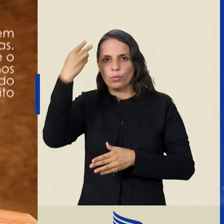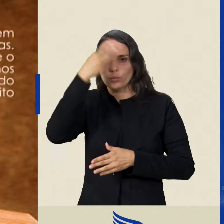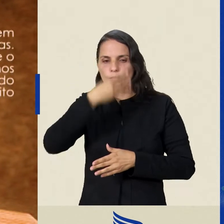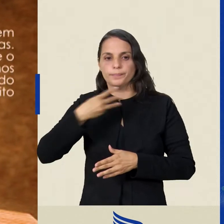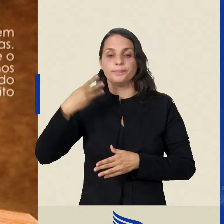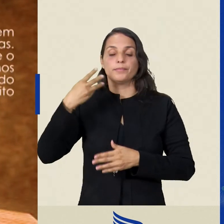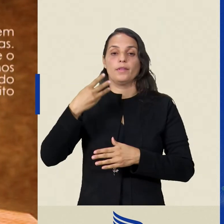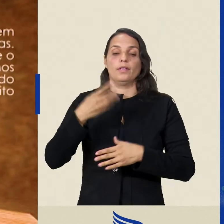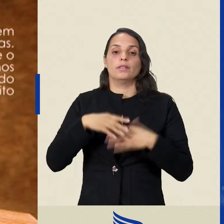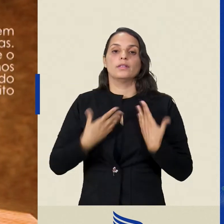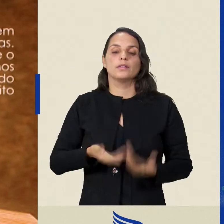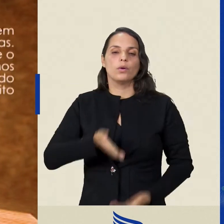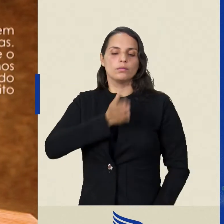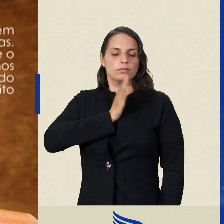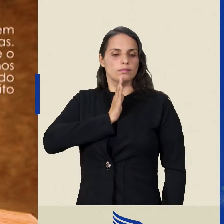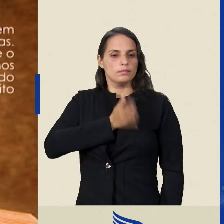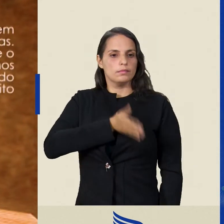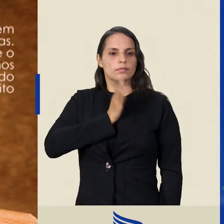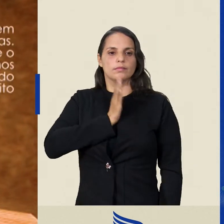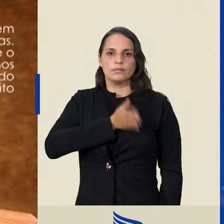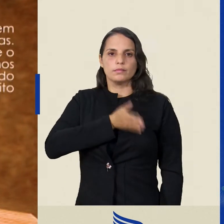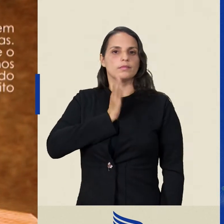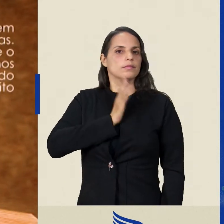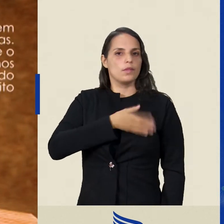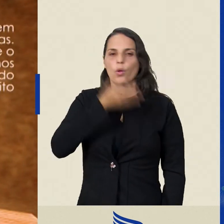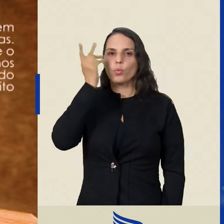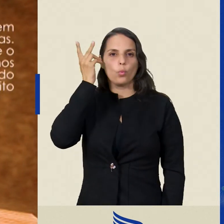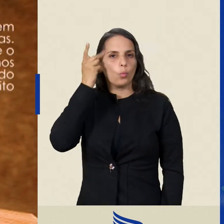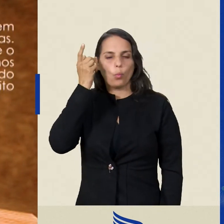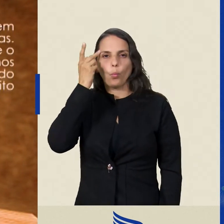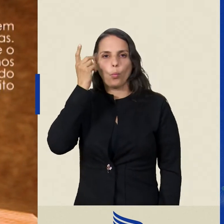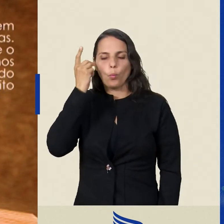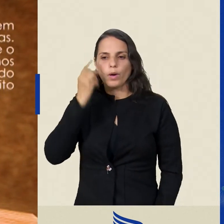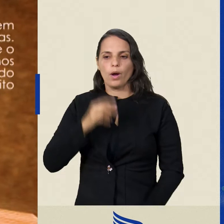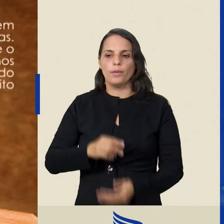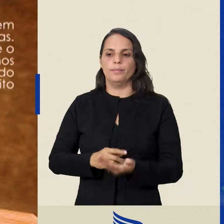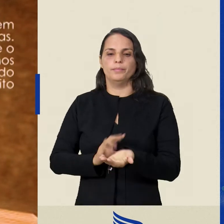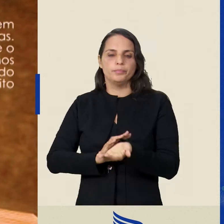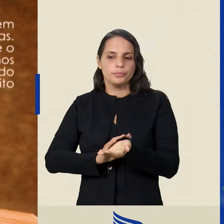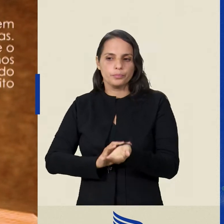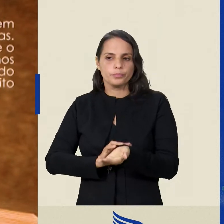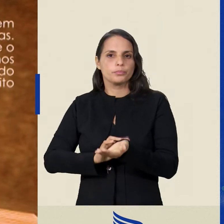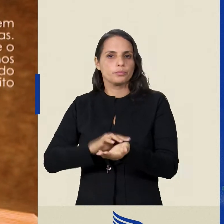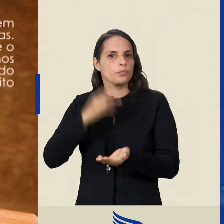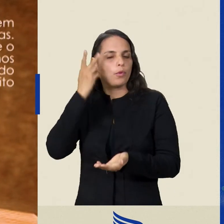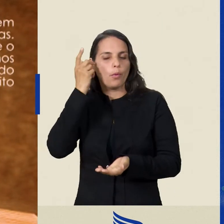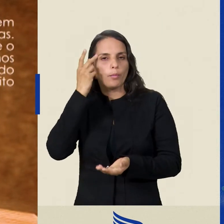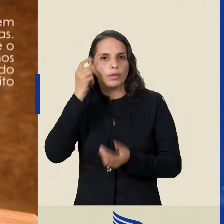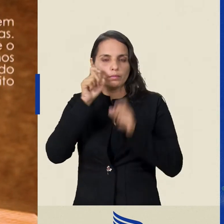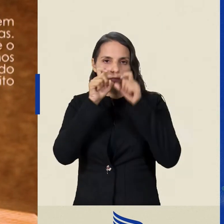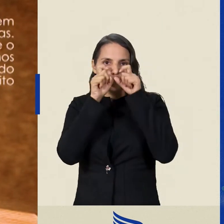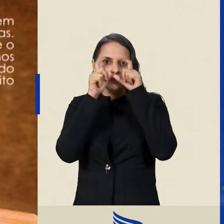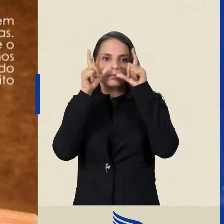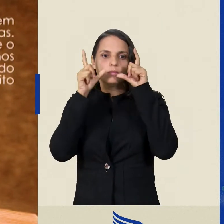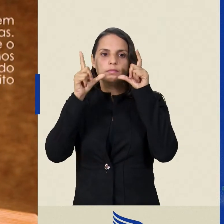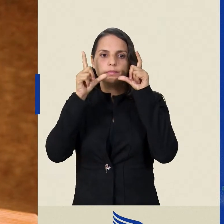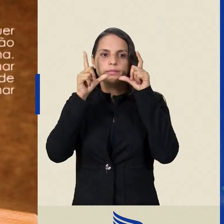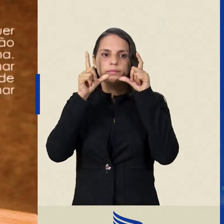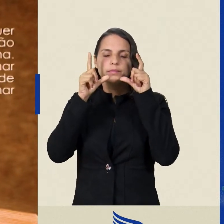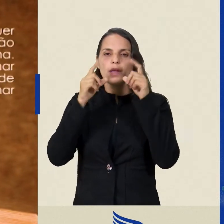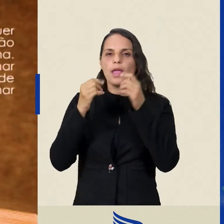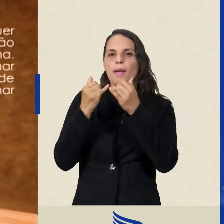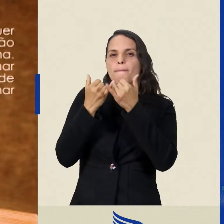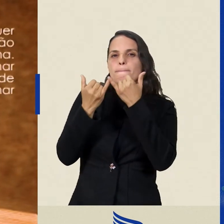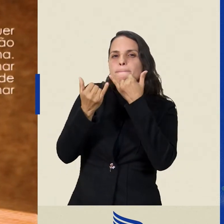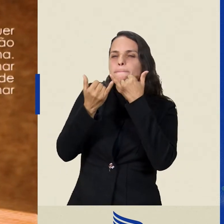o pulso continuam a bater. Os olhos estão sempre bem abertos, parecendo fitar um